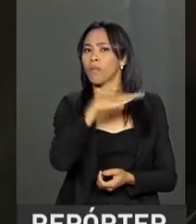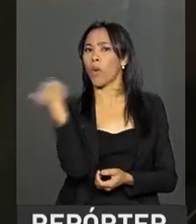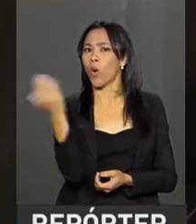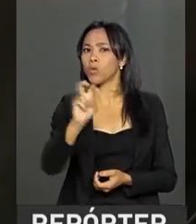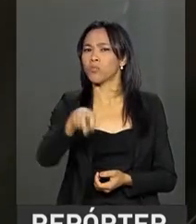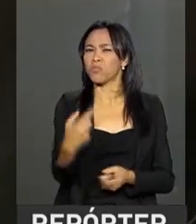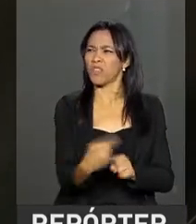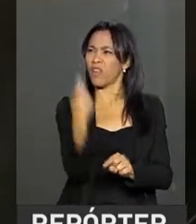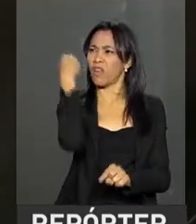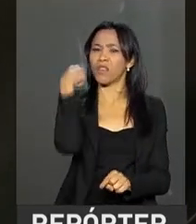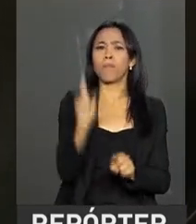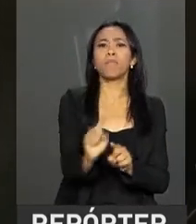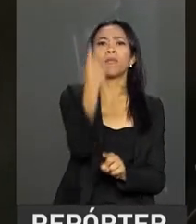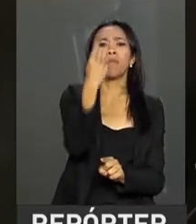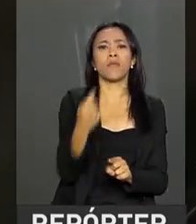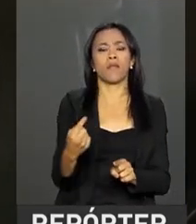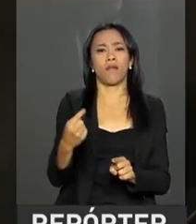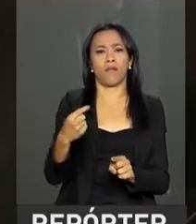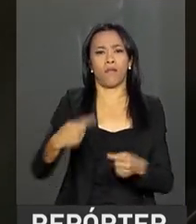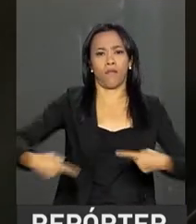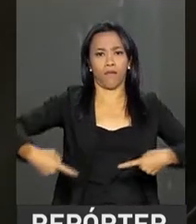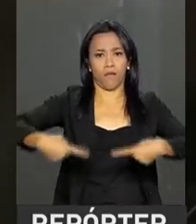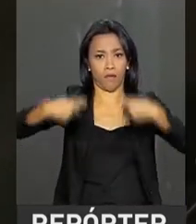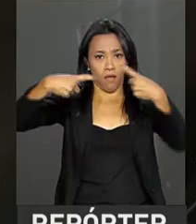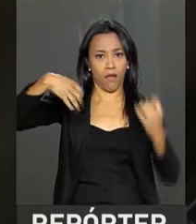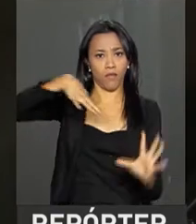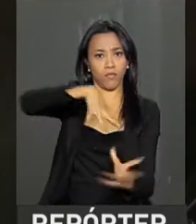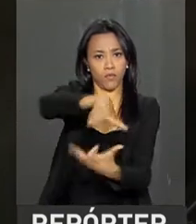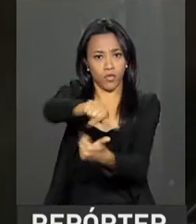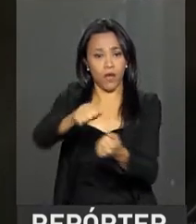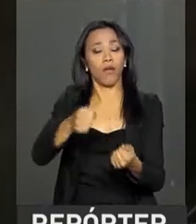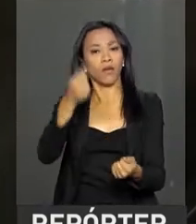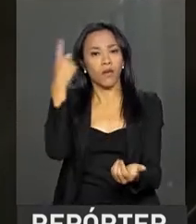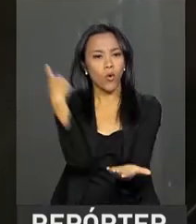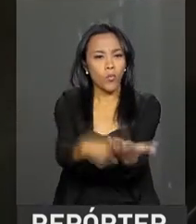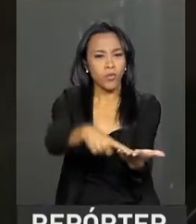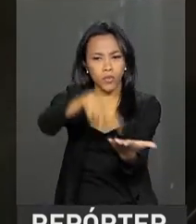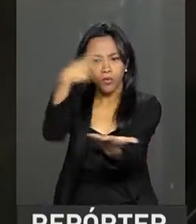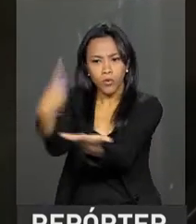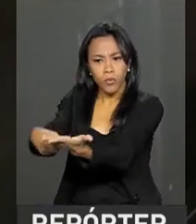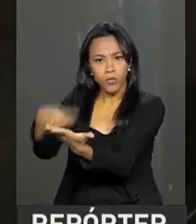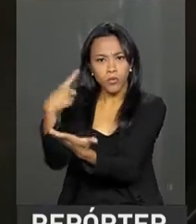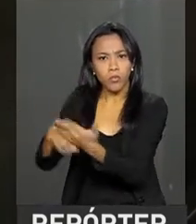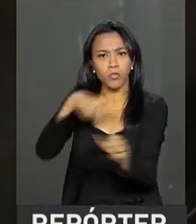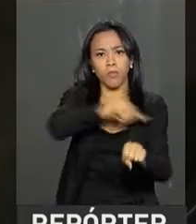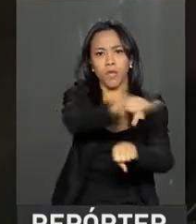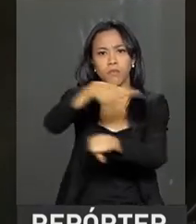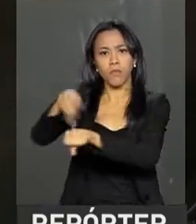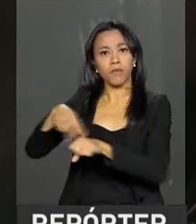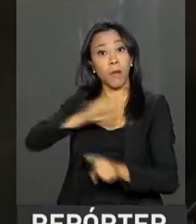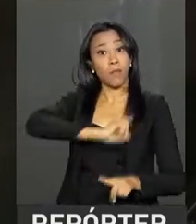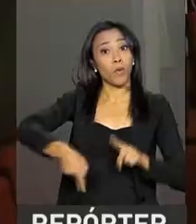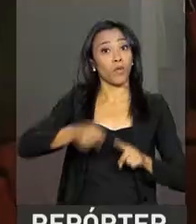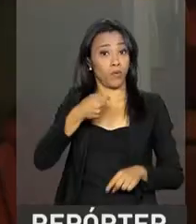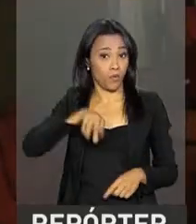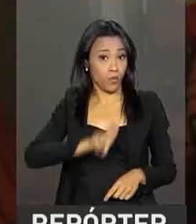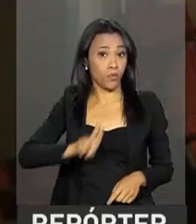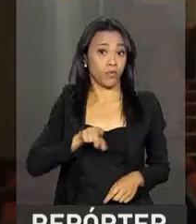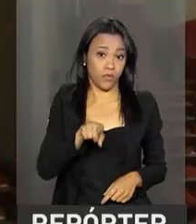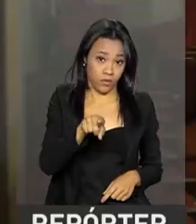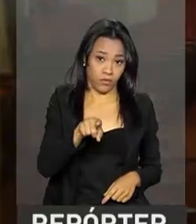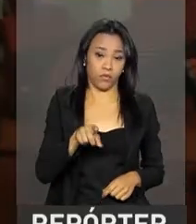primeira guerra mundial comunidades internacionais vêm tentando criar acordos para proibir o uso dessas armas